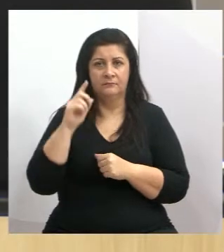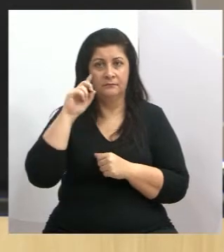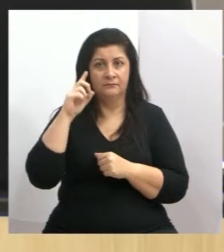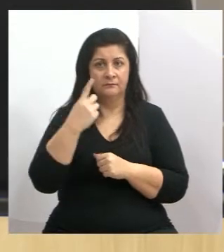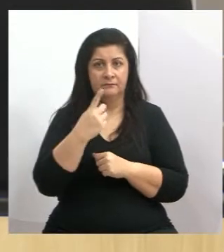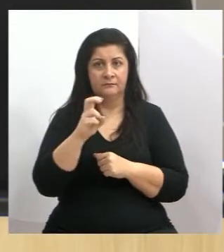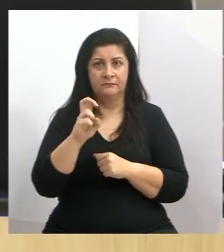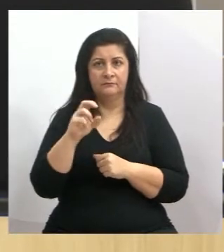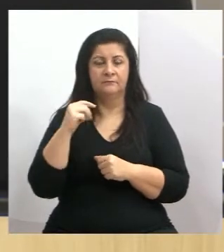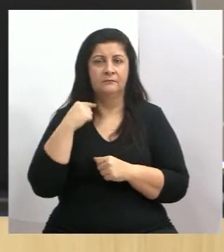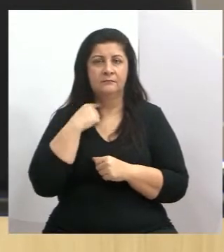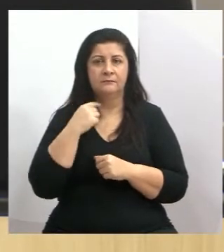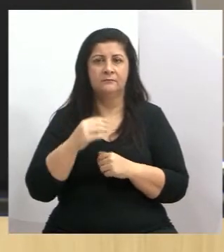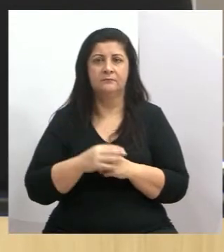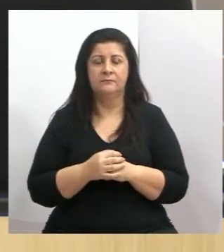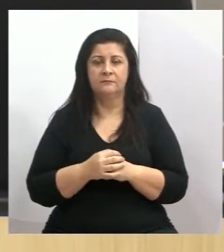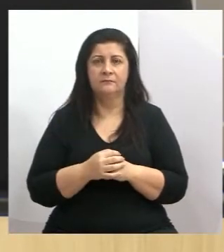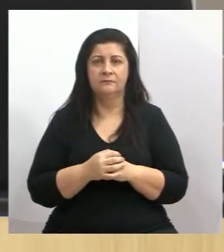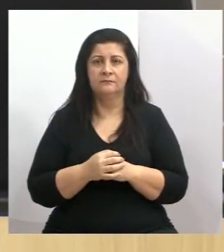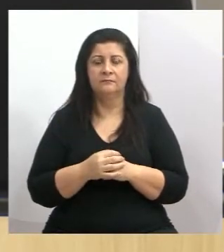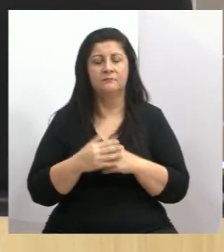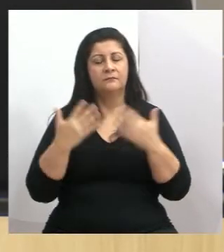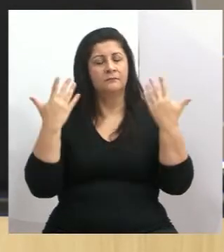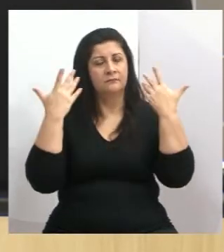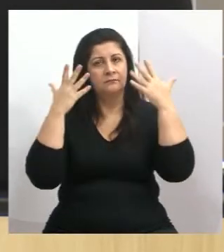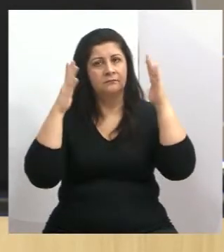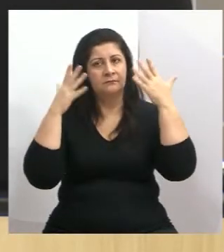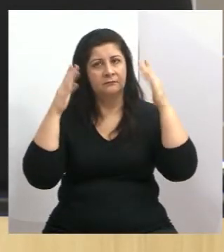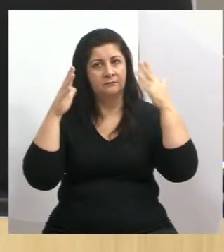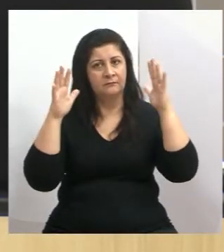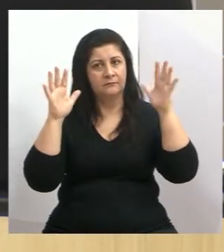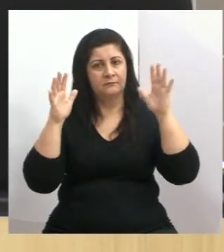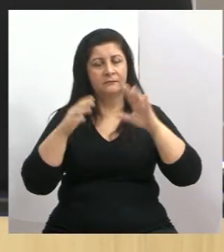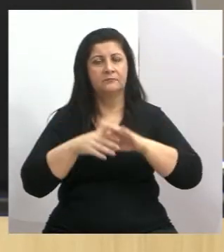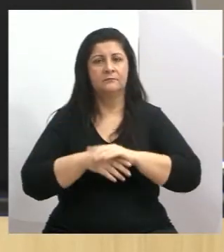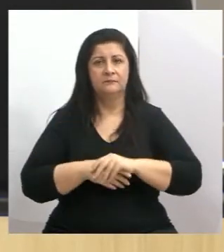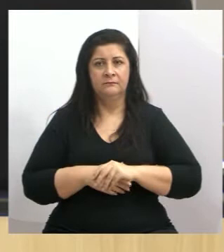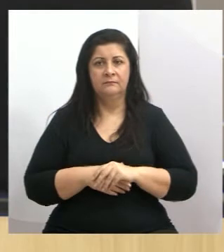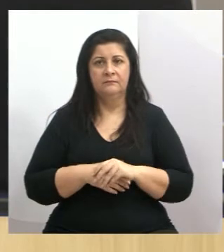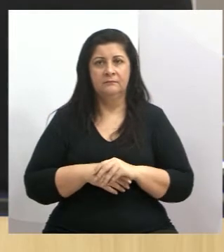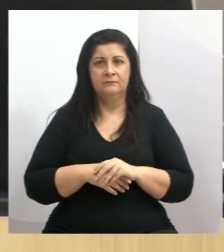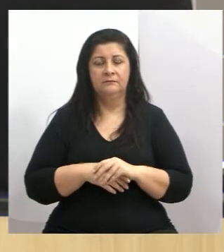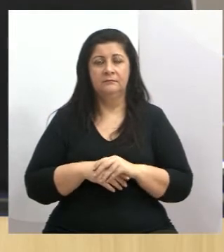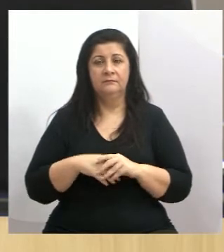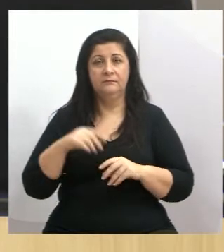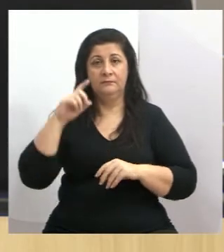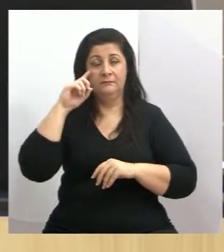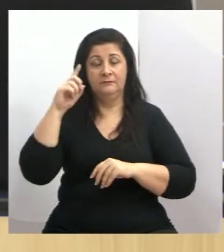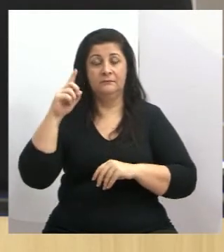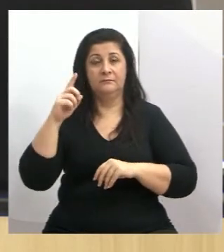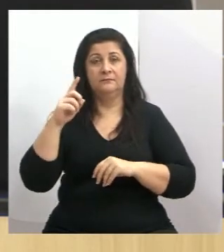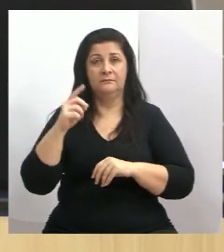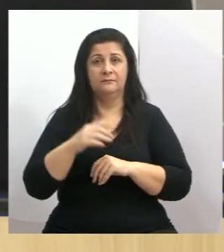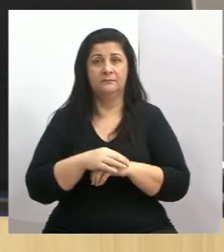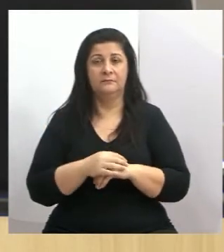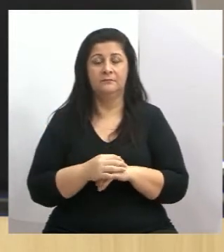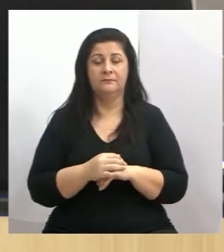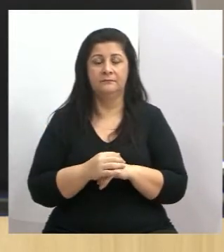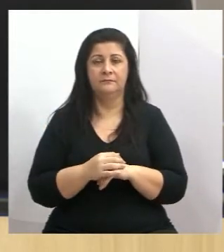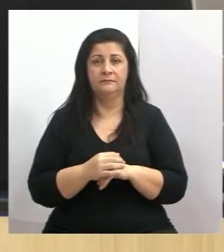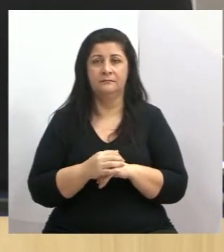de maio nessa oportunidade então conseguimos o nosso mais sinceros cumprimentos pelo transcurso da data comemorada